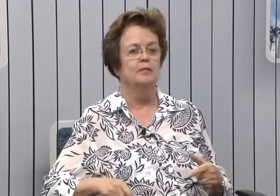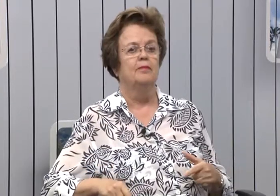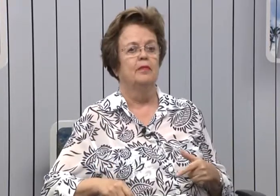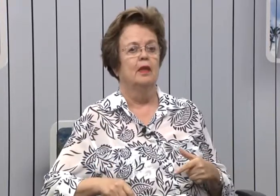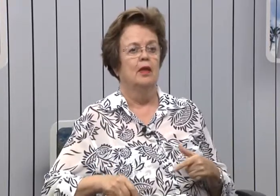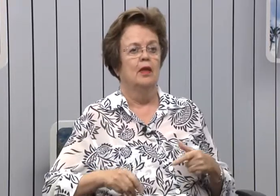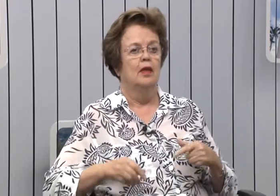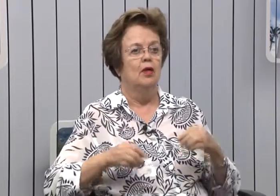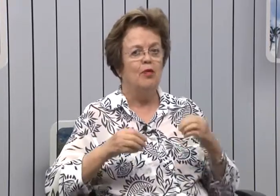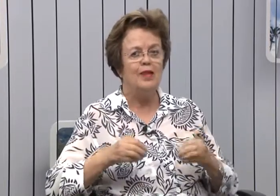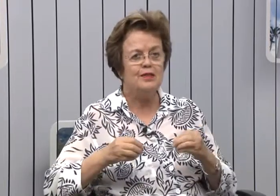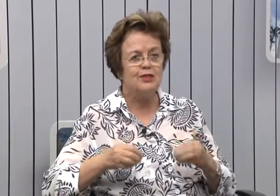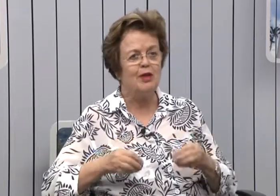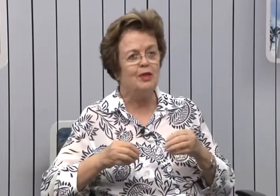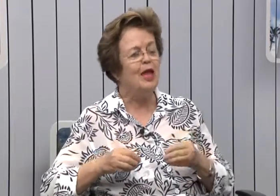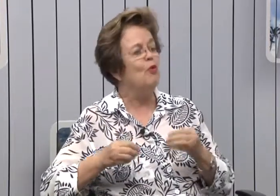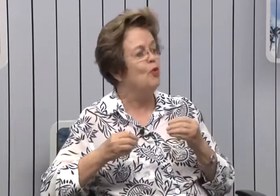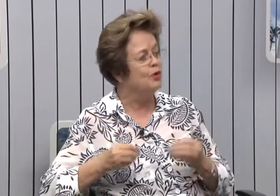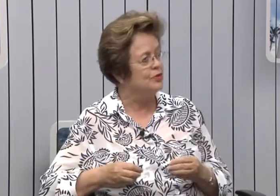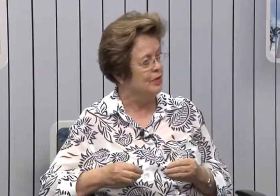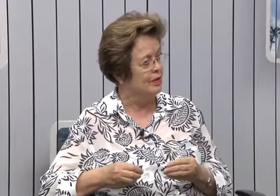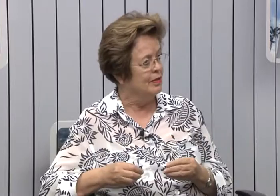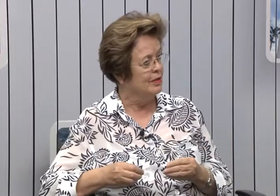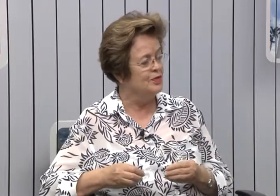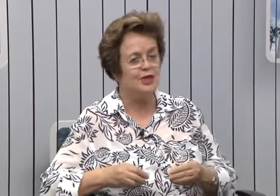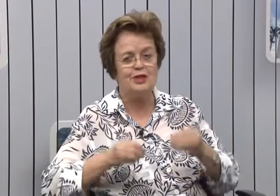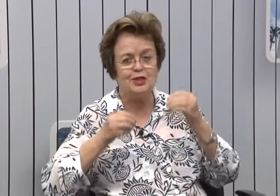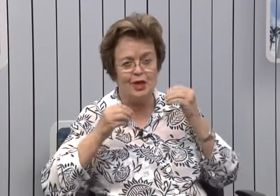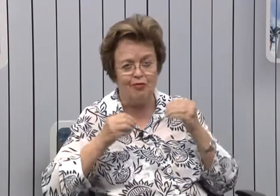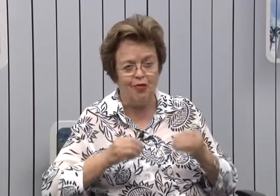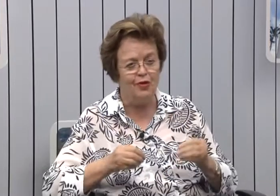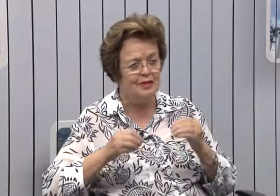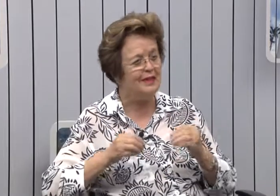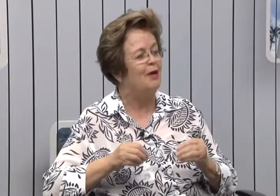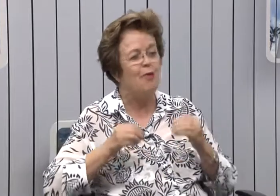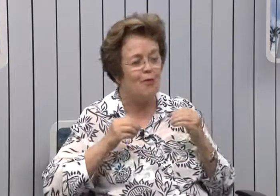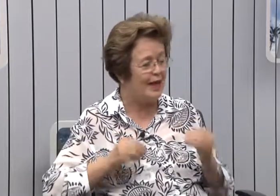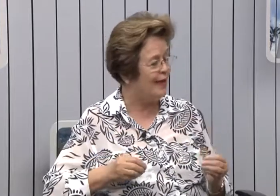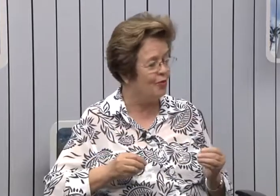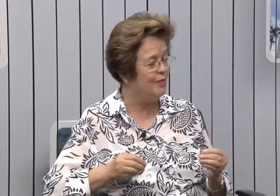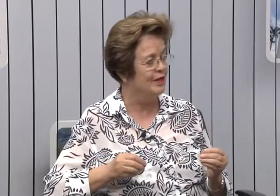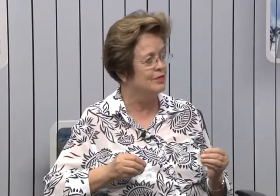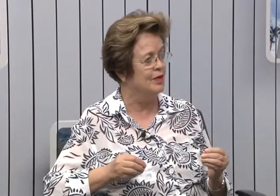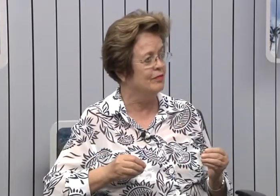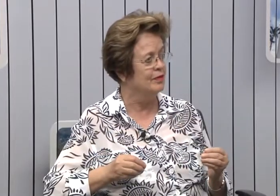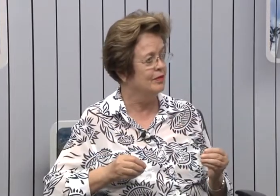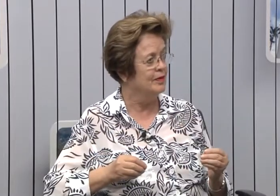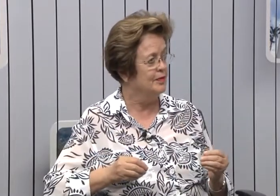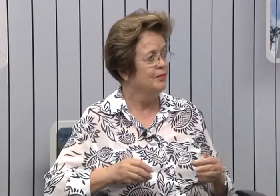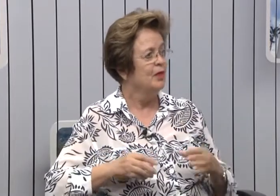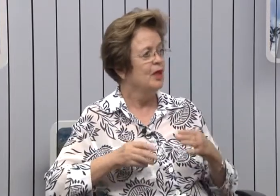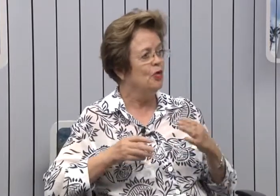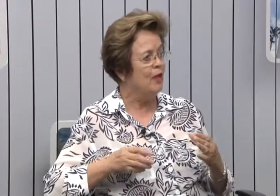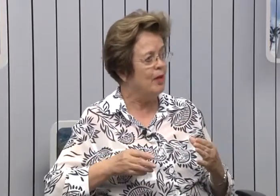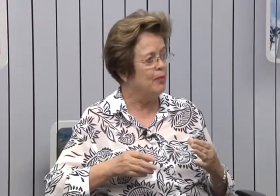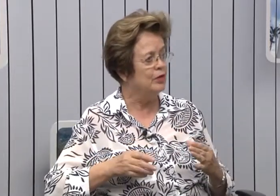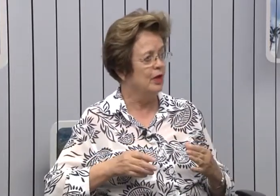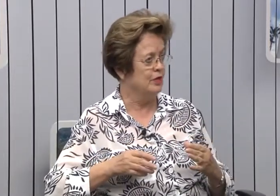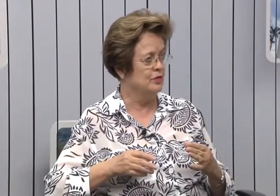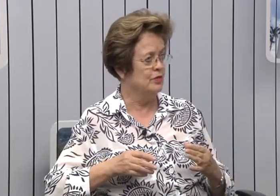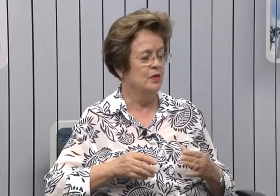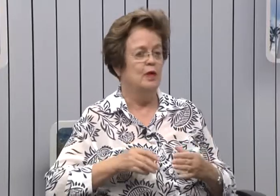né? O Ministério até hoje se esquivou de dar qualquer documentação. E o